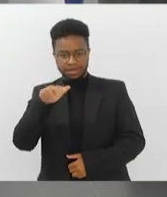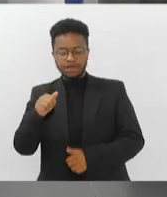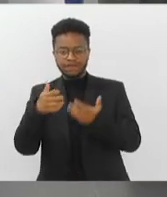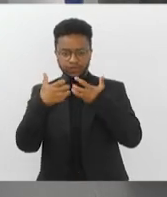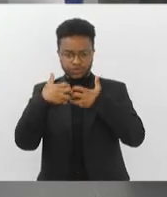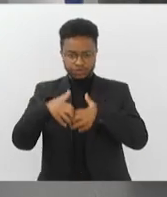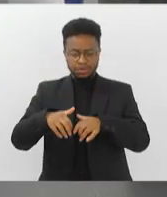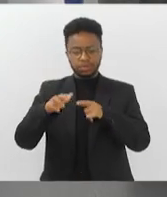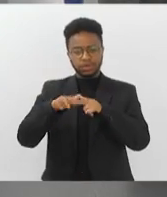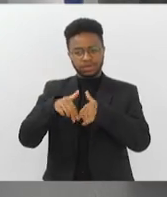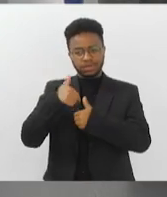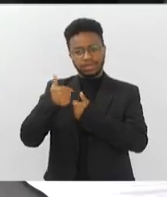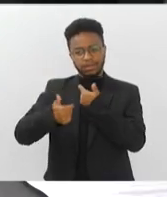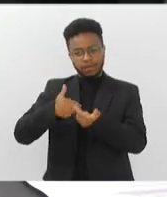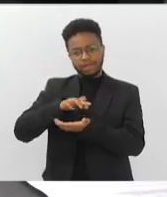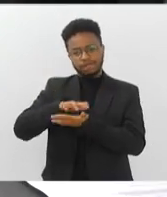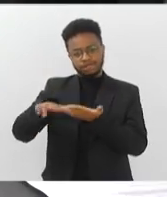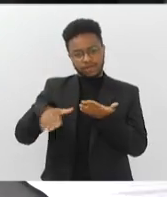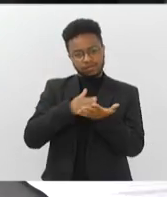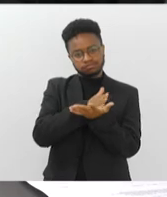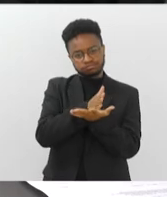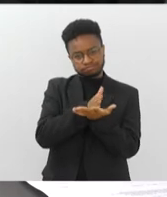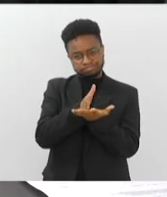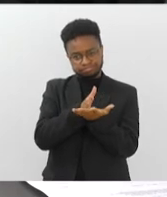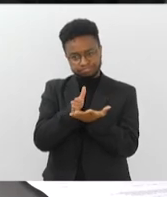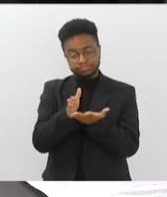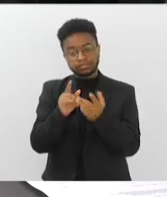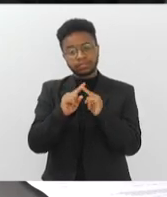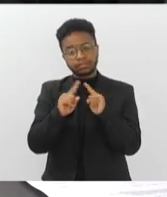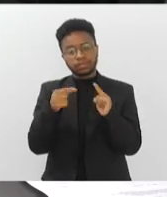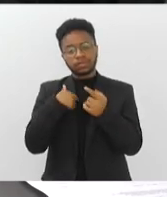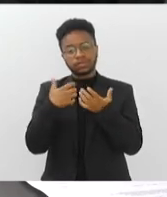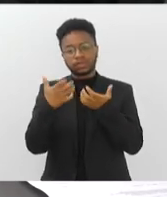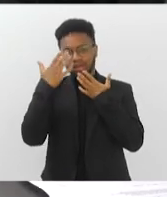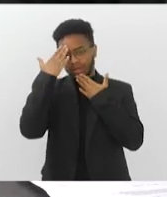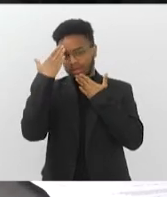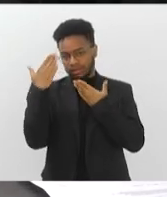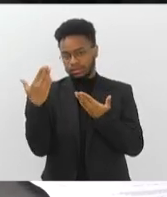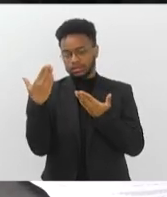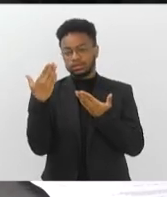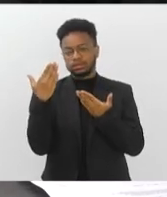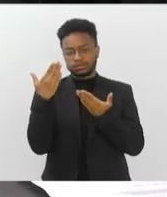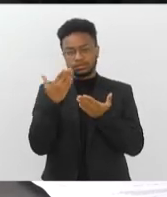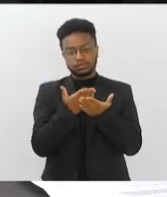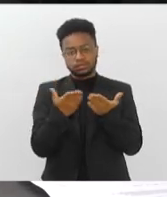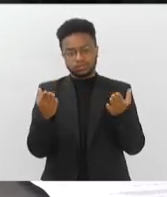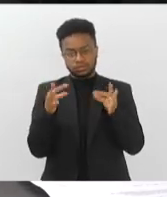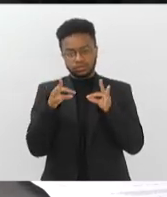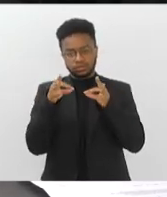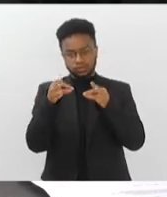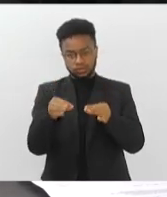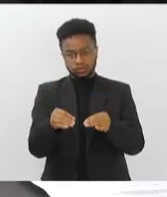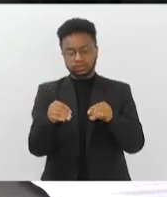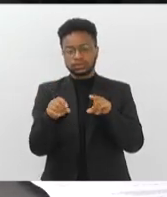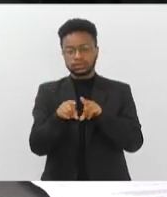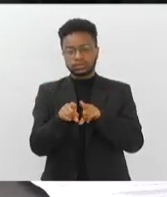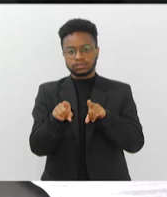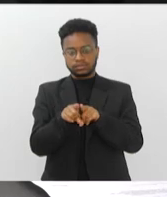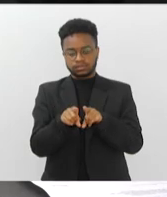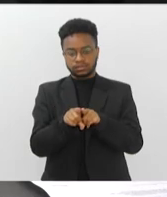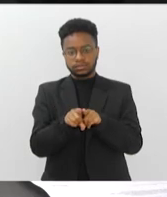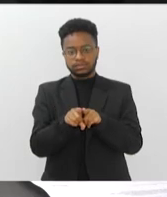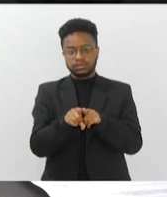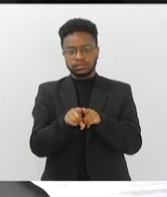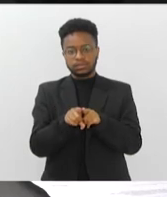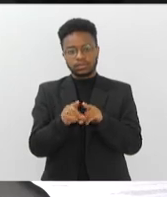atividades em múltiplos fronts. Não, é só para agradecer a todos, inclusive